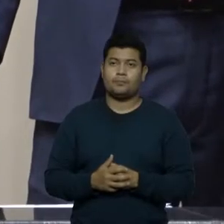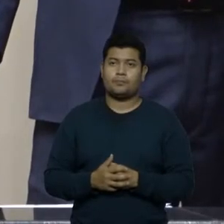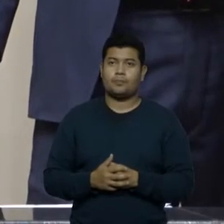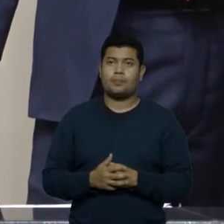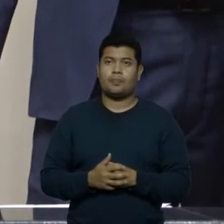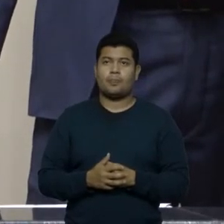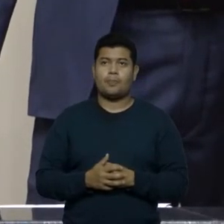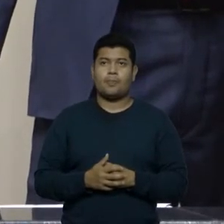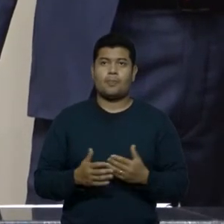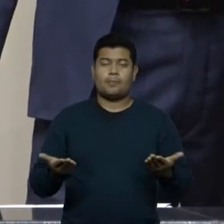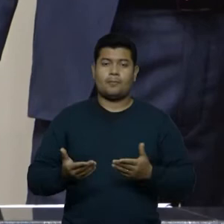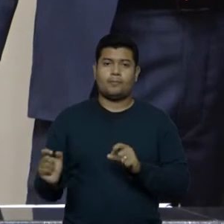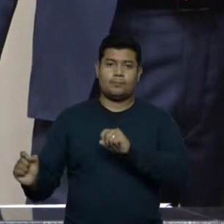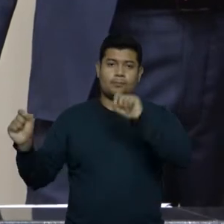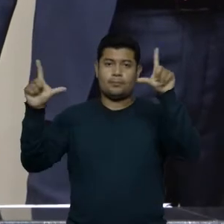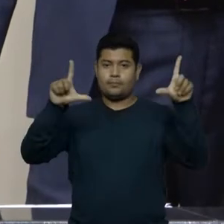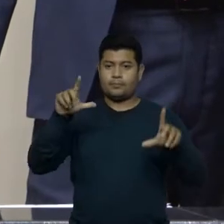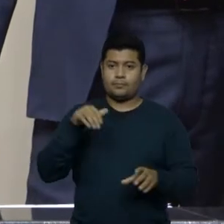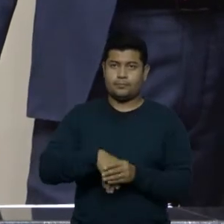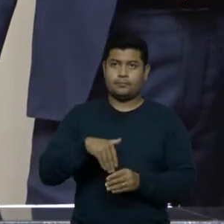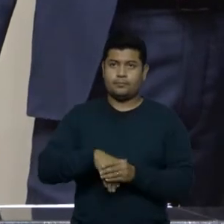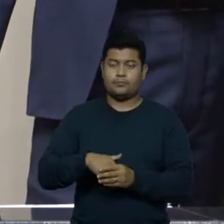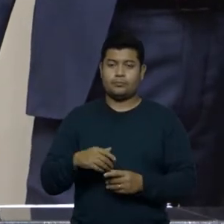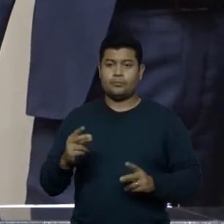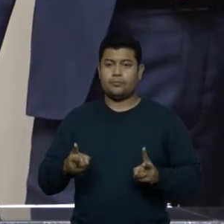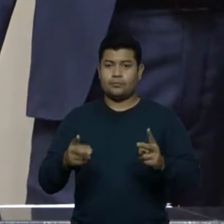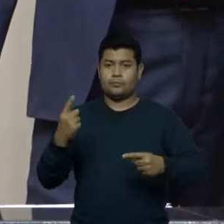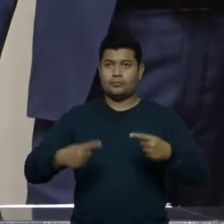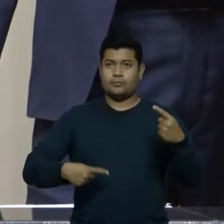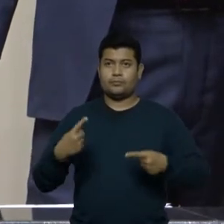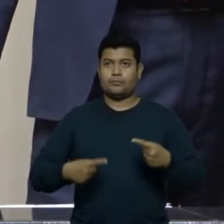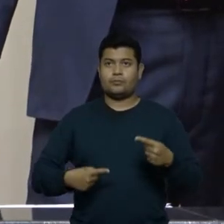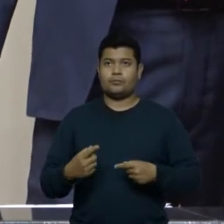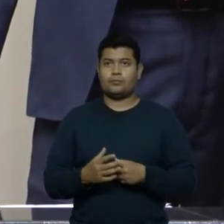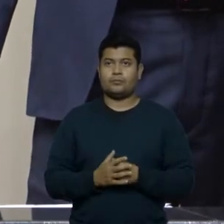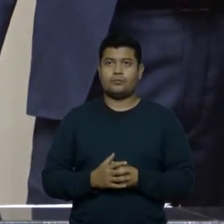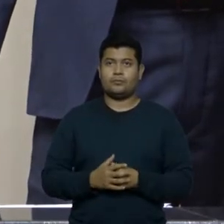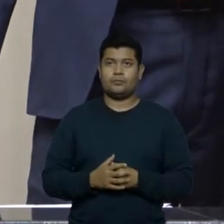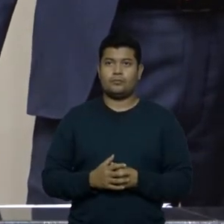Bruno podemos abrir o painel ainda para discutir deputado